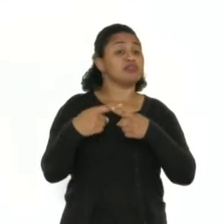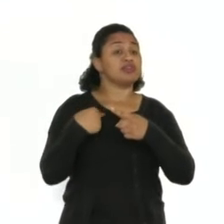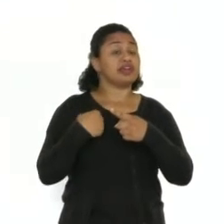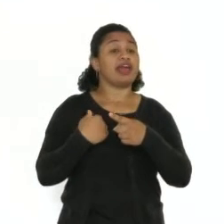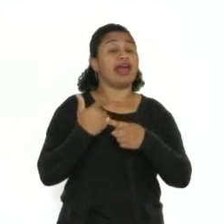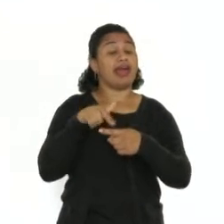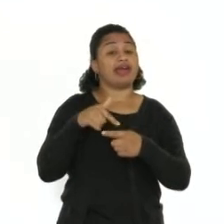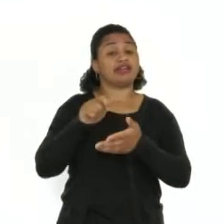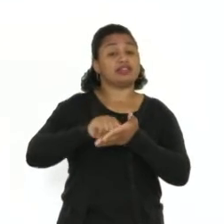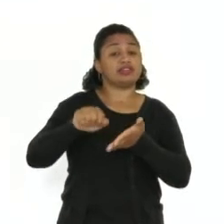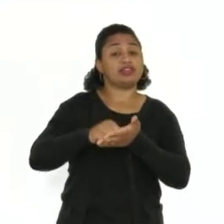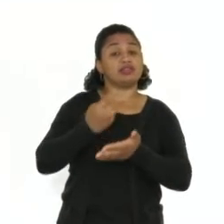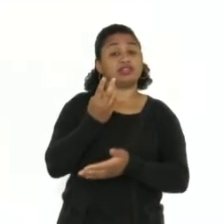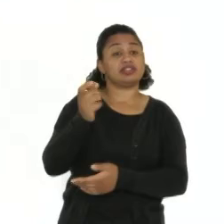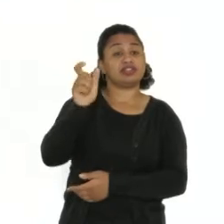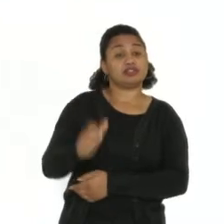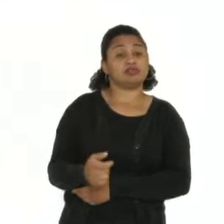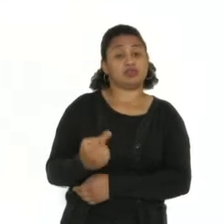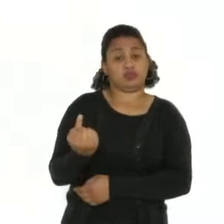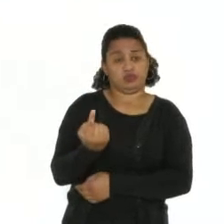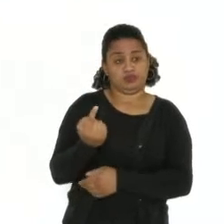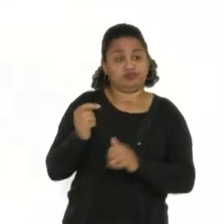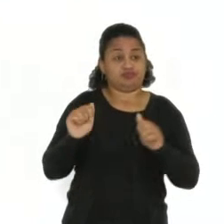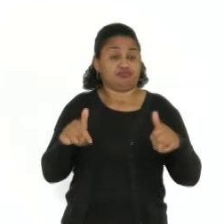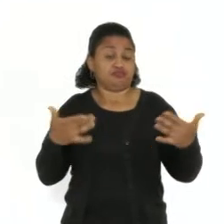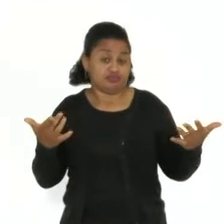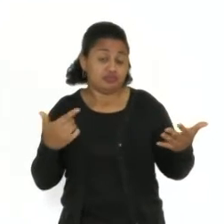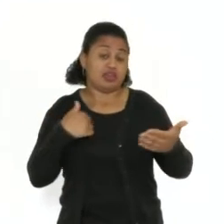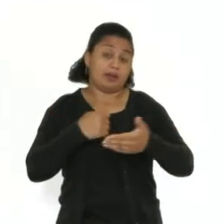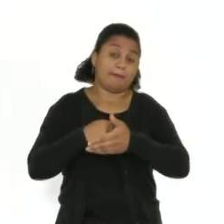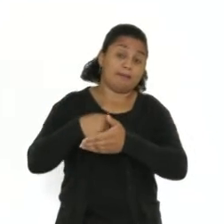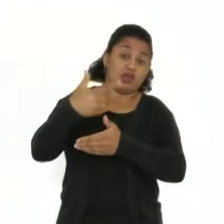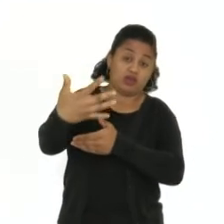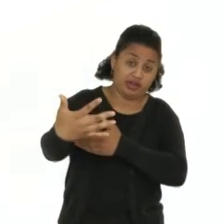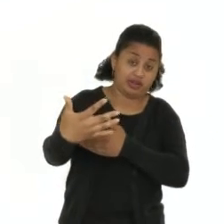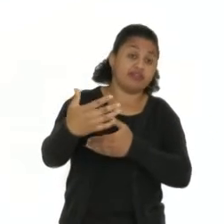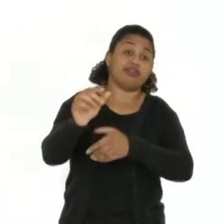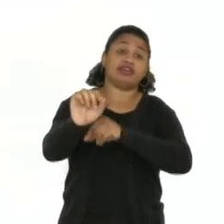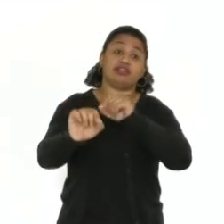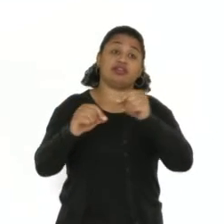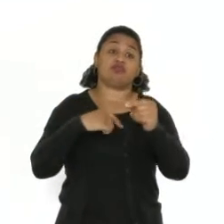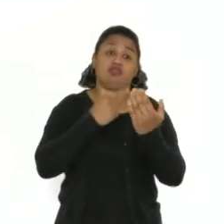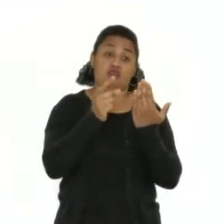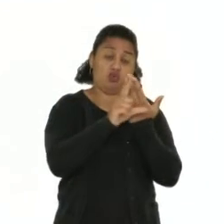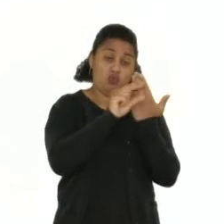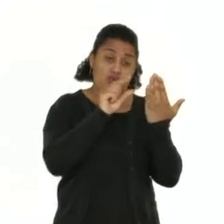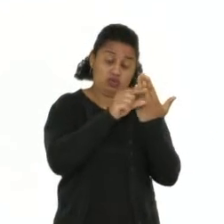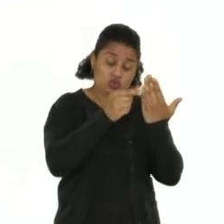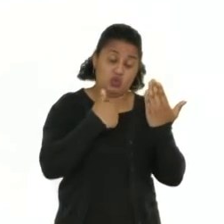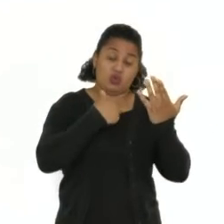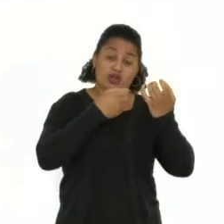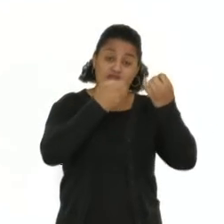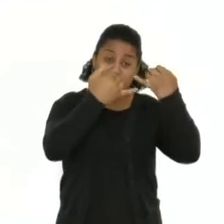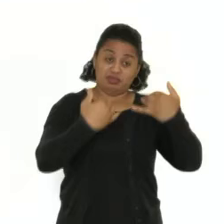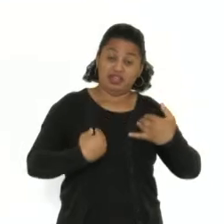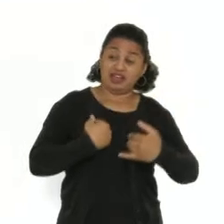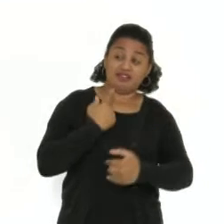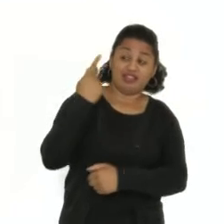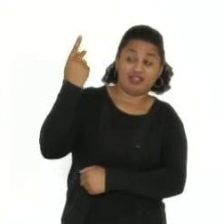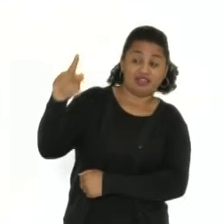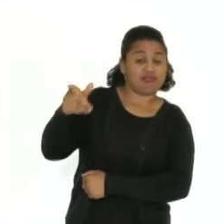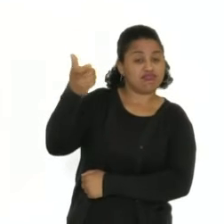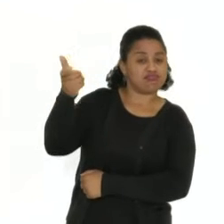em terceira pessoa do singular. E quando é uma biografia, ou seja, um autor que relata a vida de outra